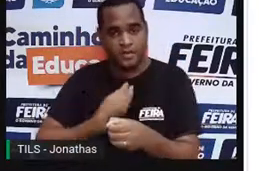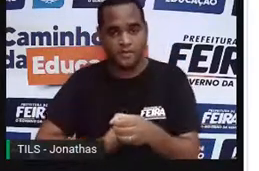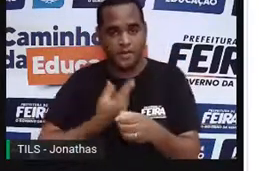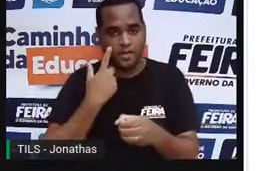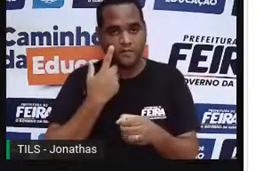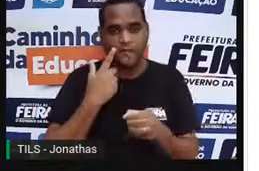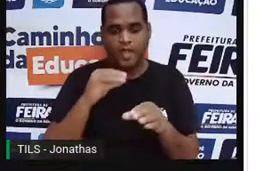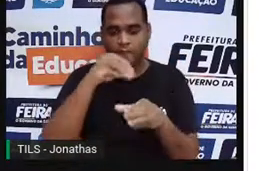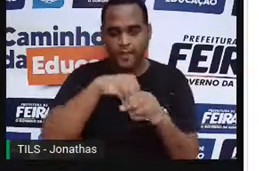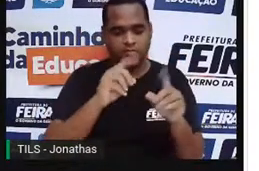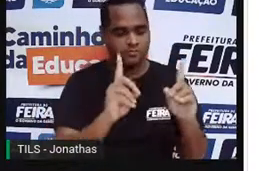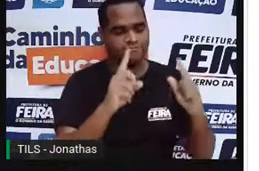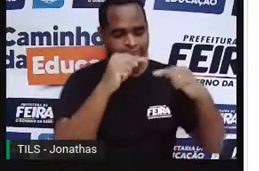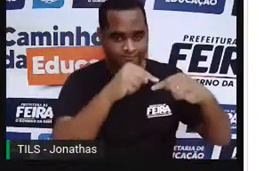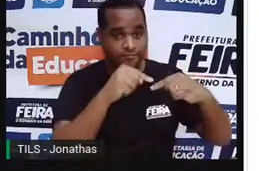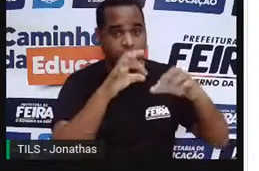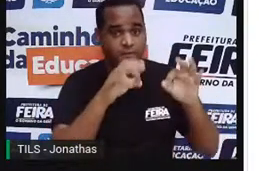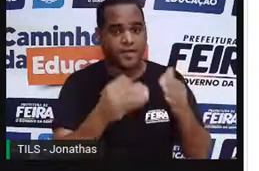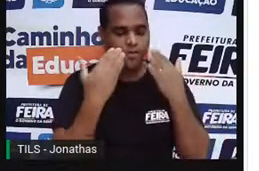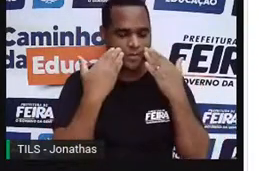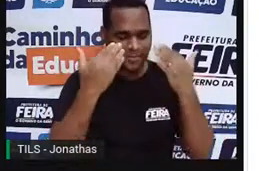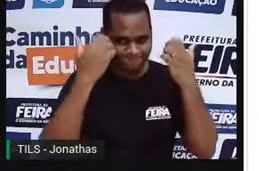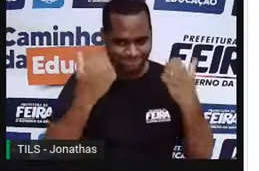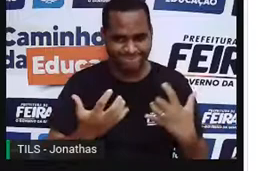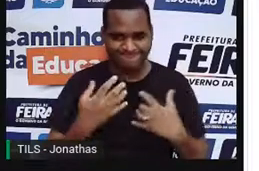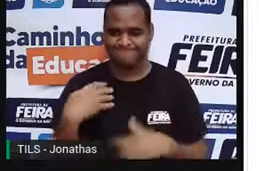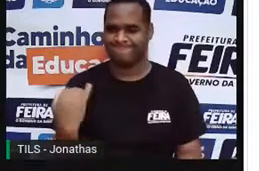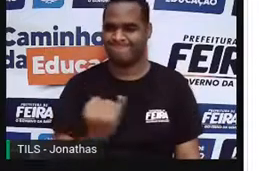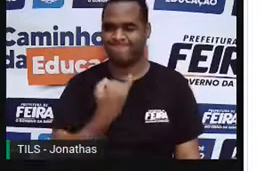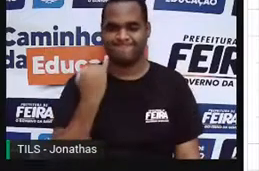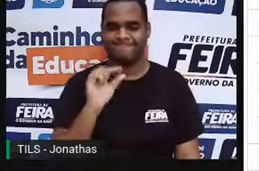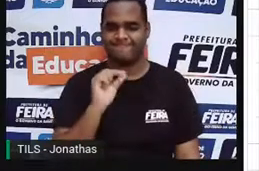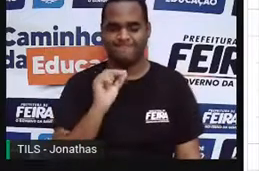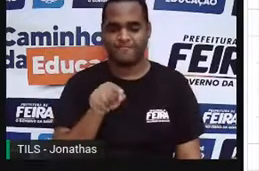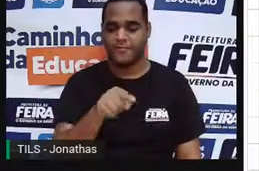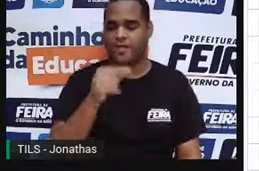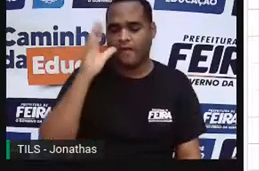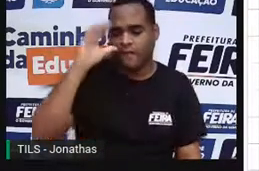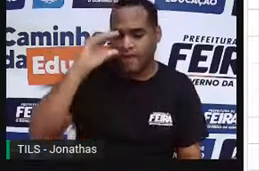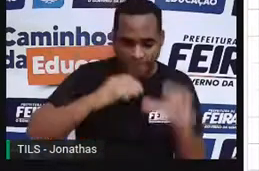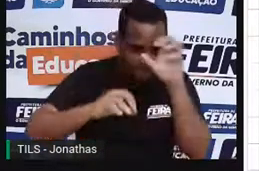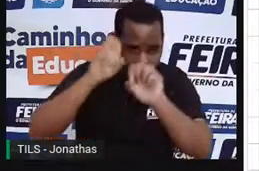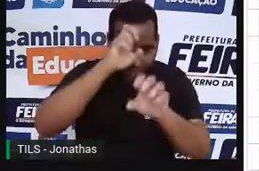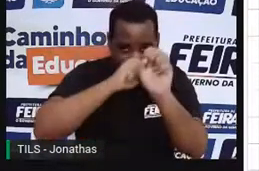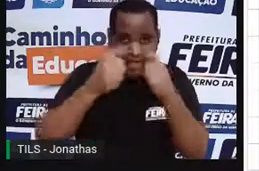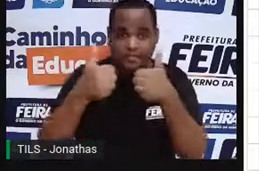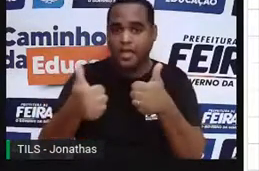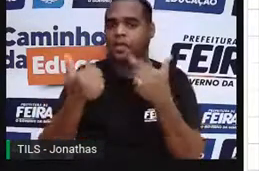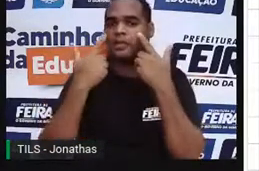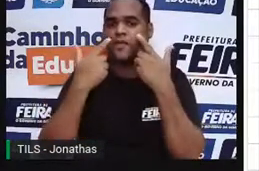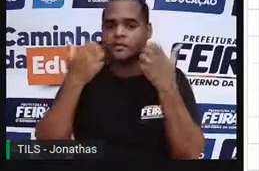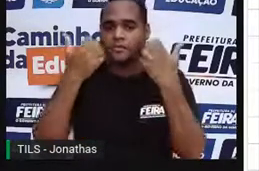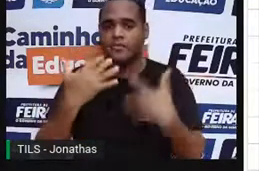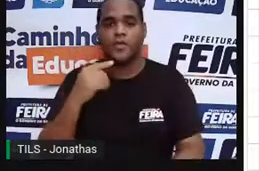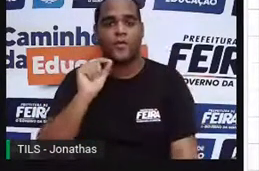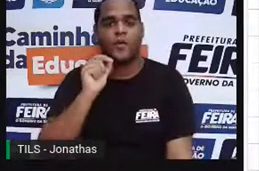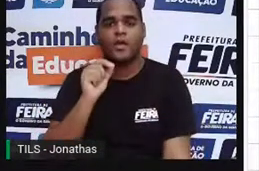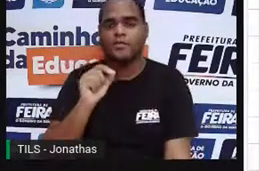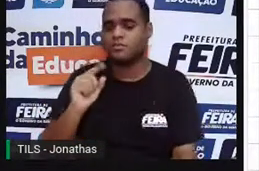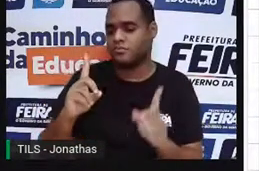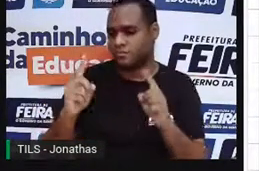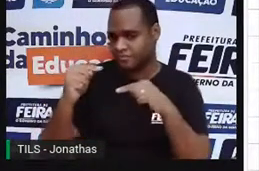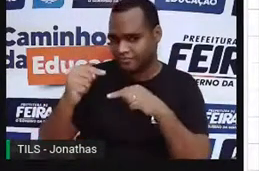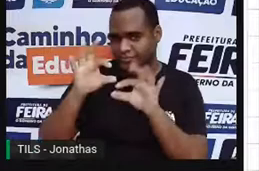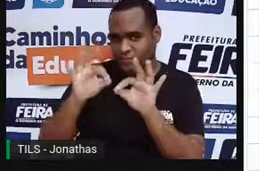paralelogramo aqui e vou te mostrar uma coisa bastante interessante Olha só vou fazer aqui um